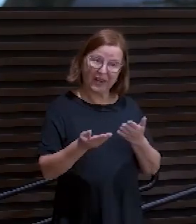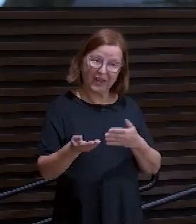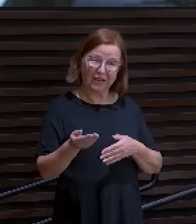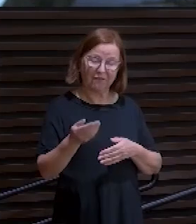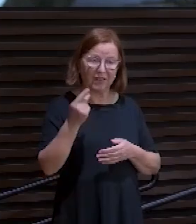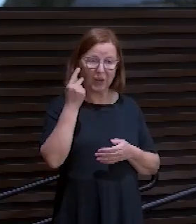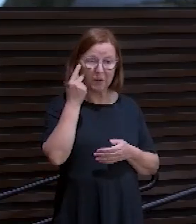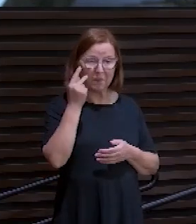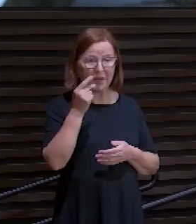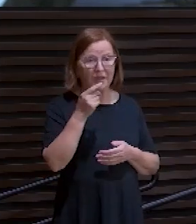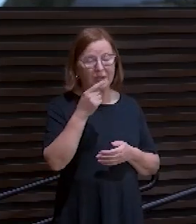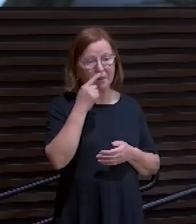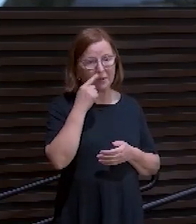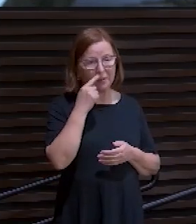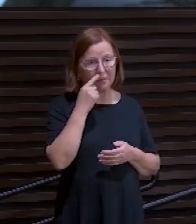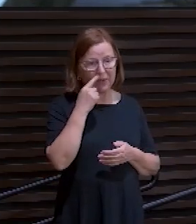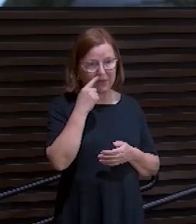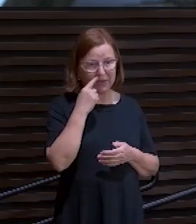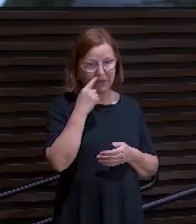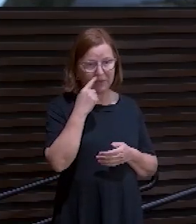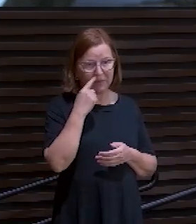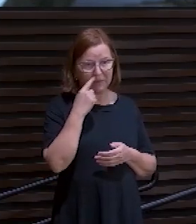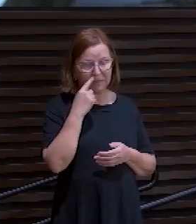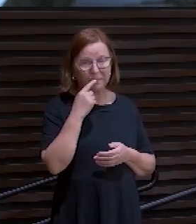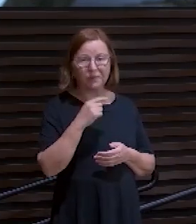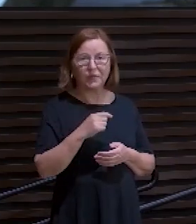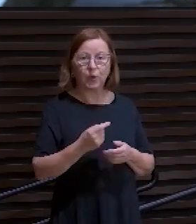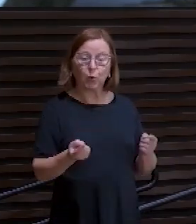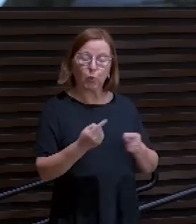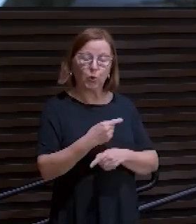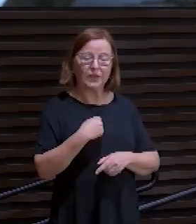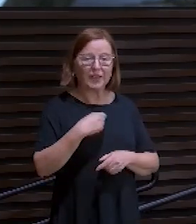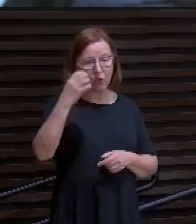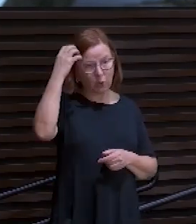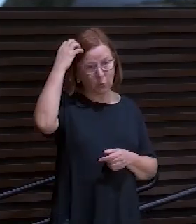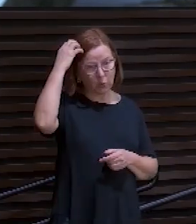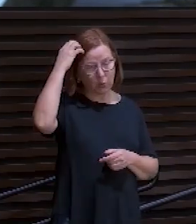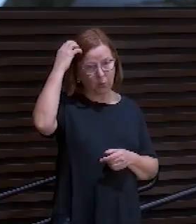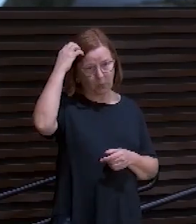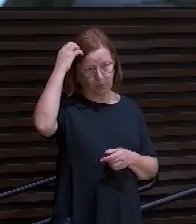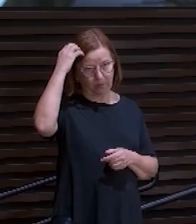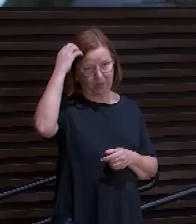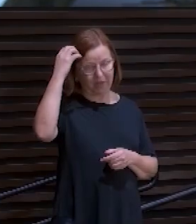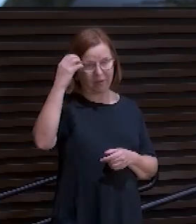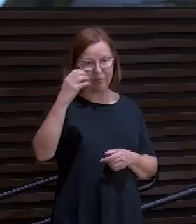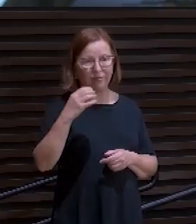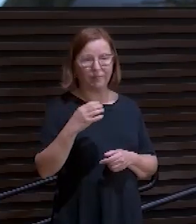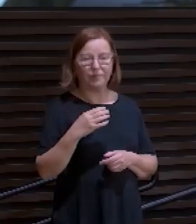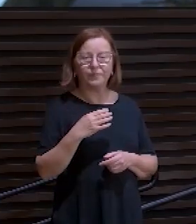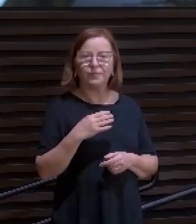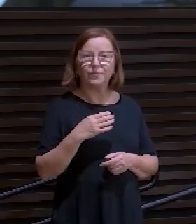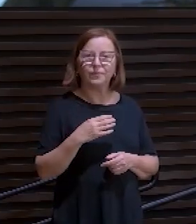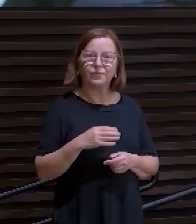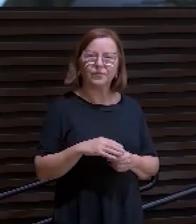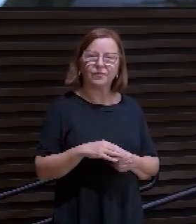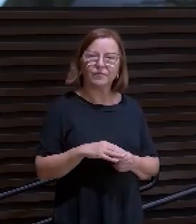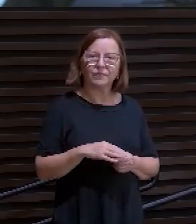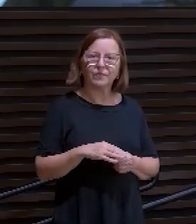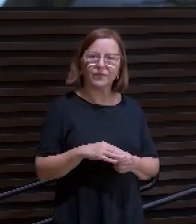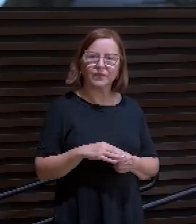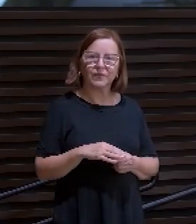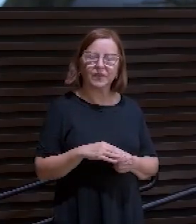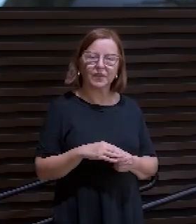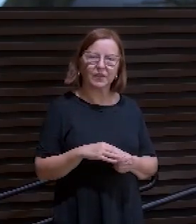dias. Agora, pois, fique teu servo em lugar do moço por servo de meu senhor, e o moço que suba com seus